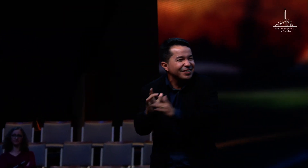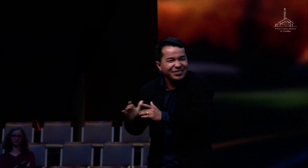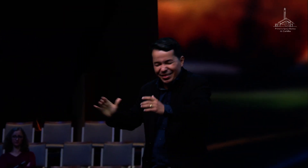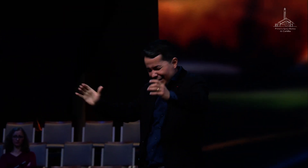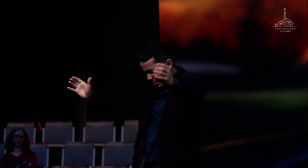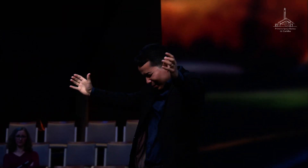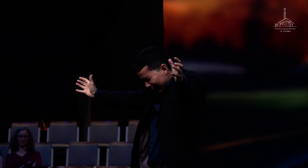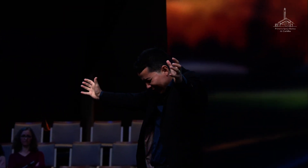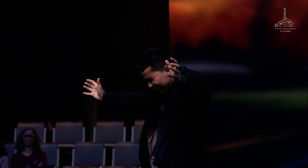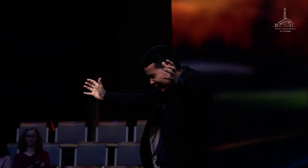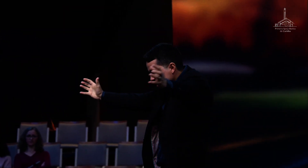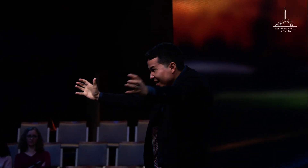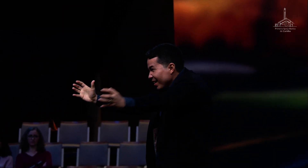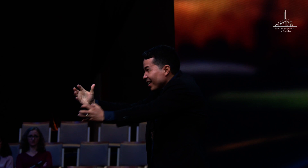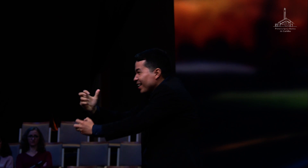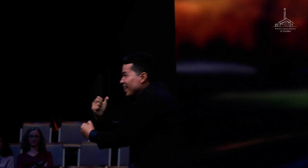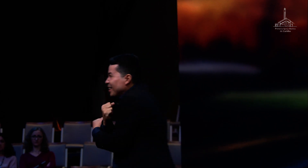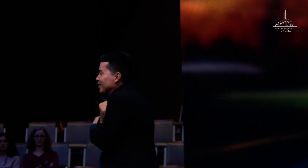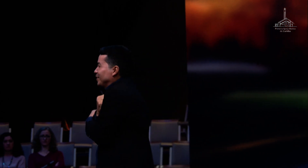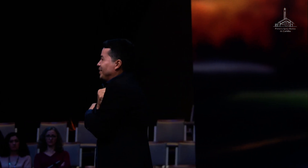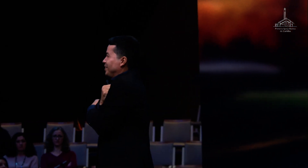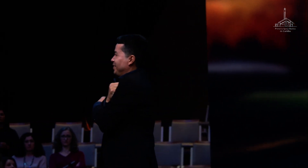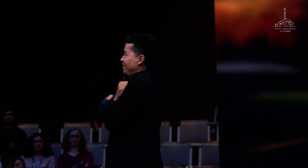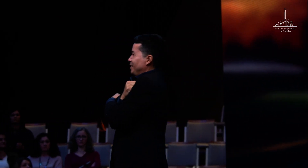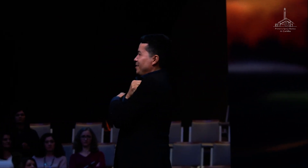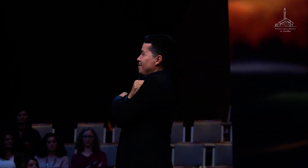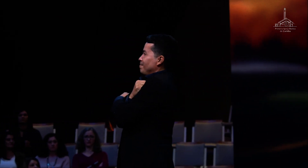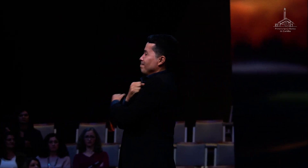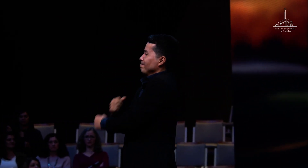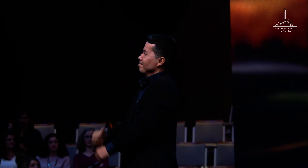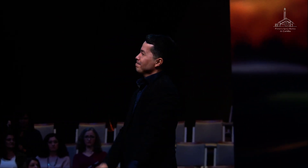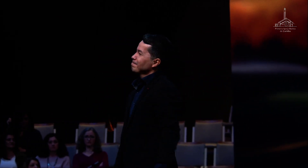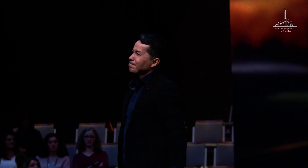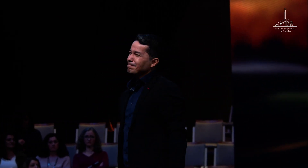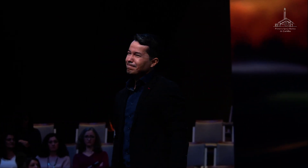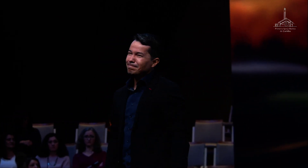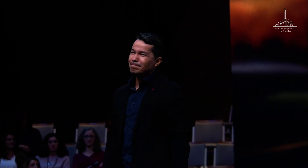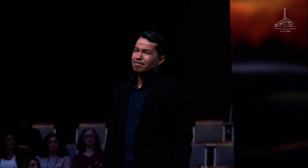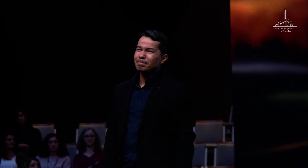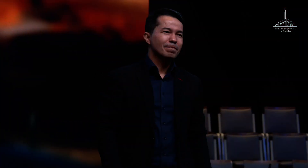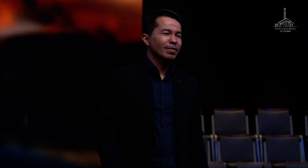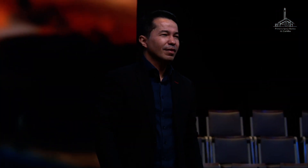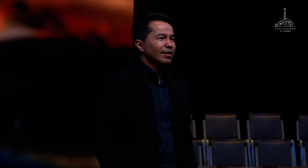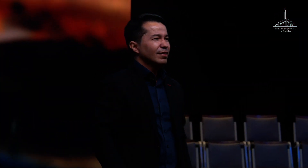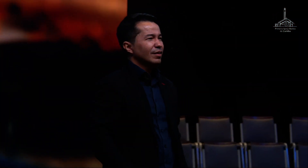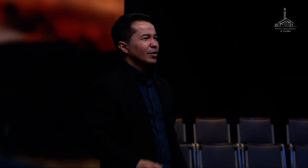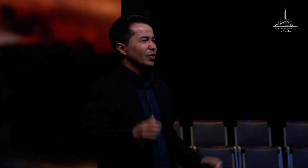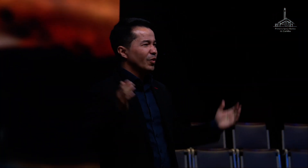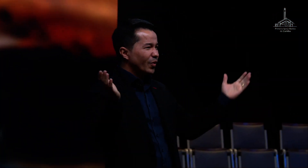mas Jesus estava ali para acolhê-la também.